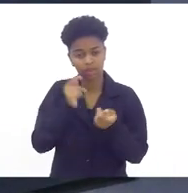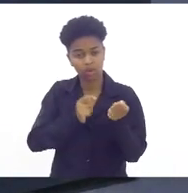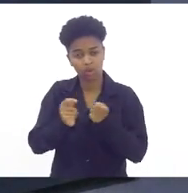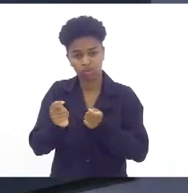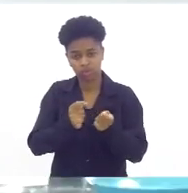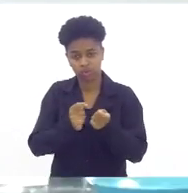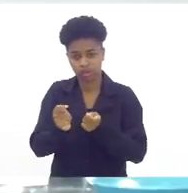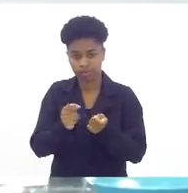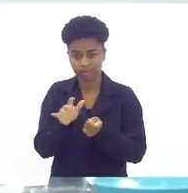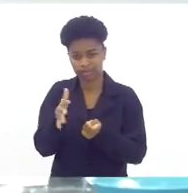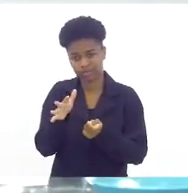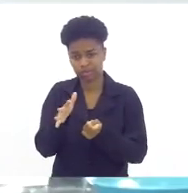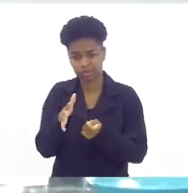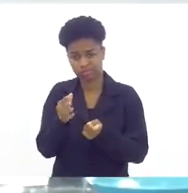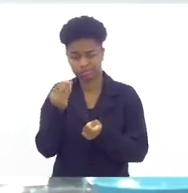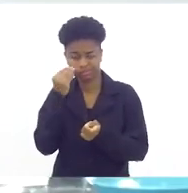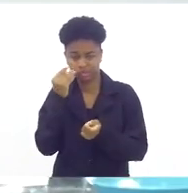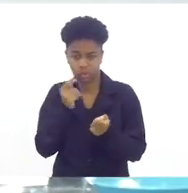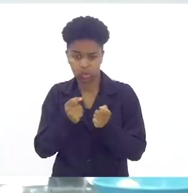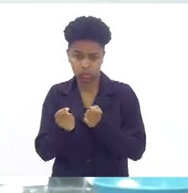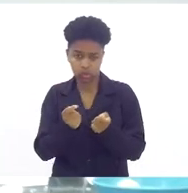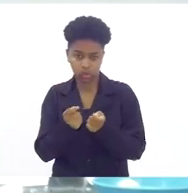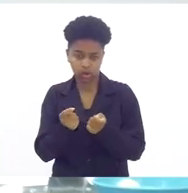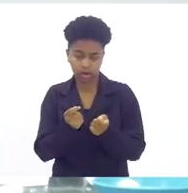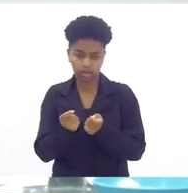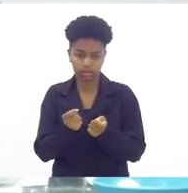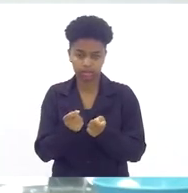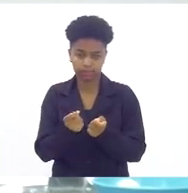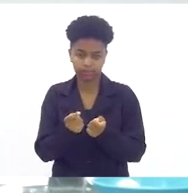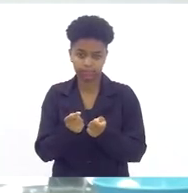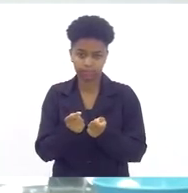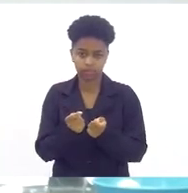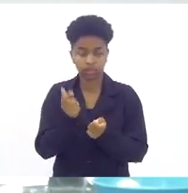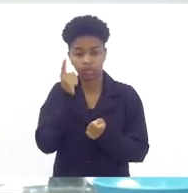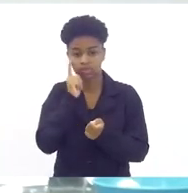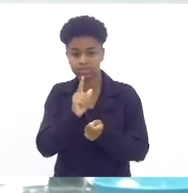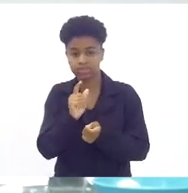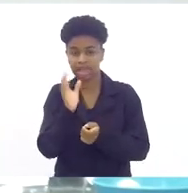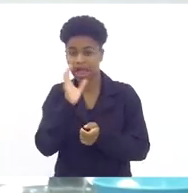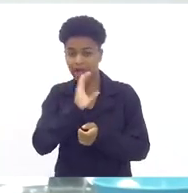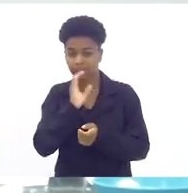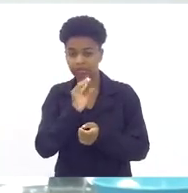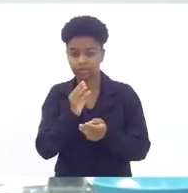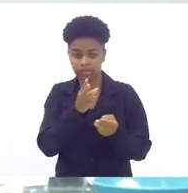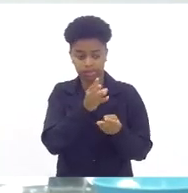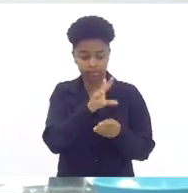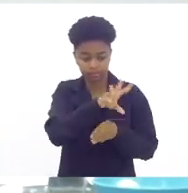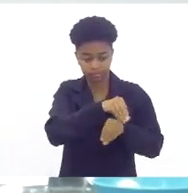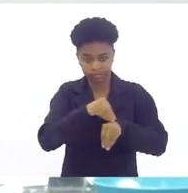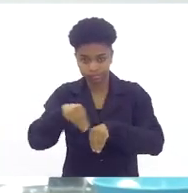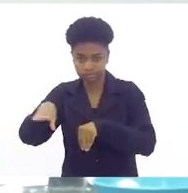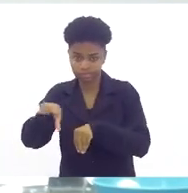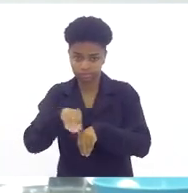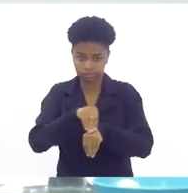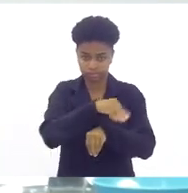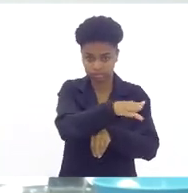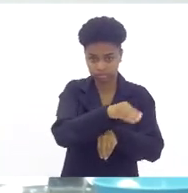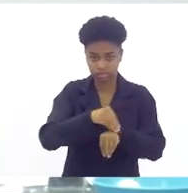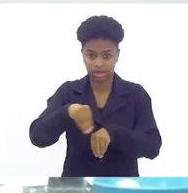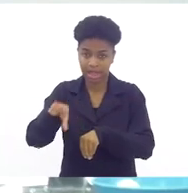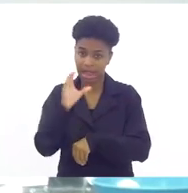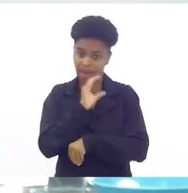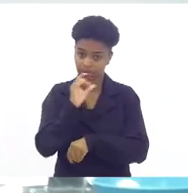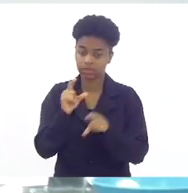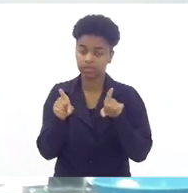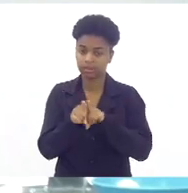mais ou menos seria isso esse controle para garantir que eu tenha o retorno que esse retorno seja efetivo que tenha